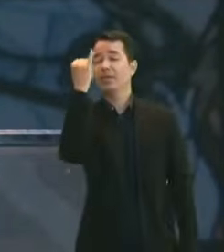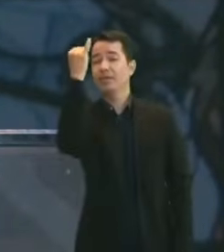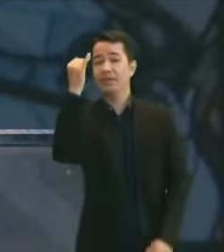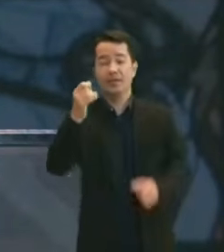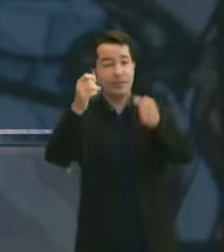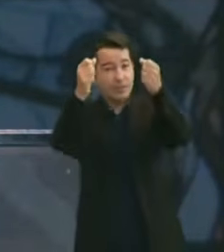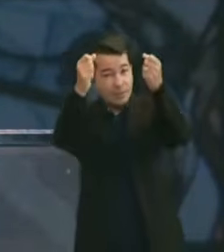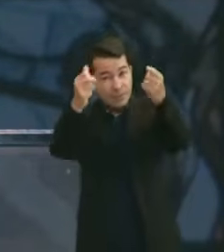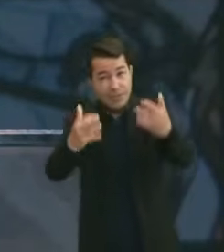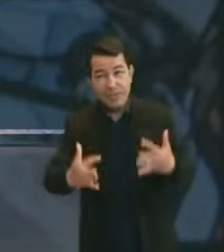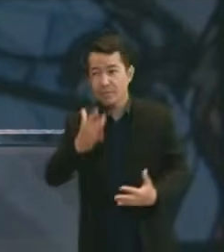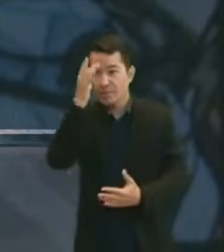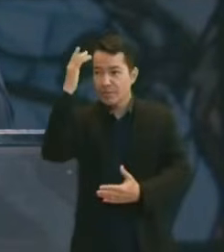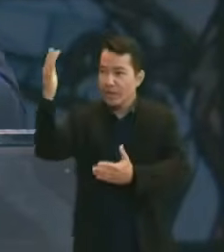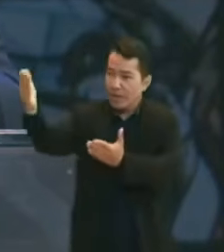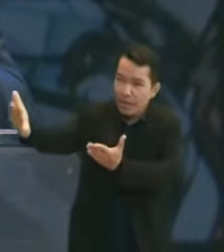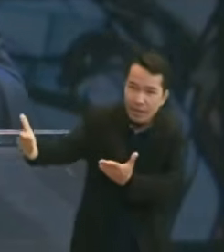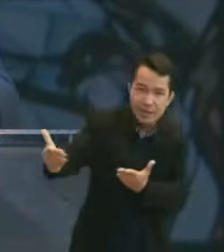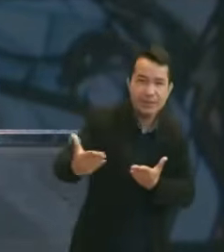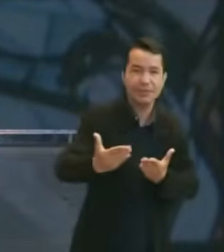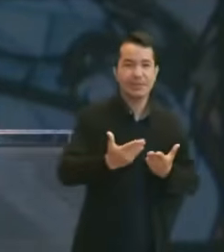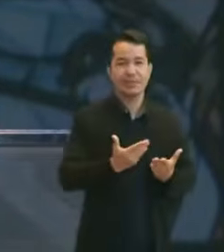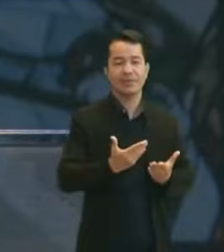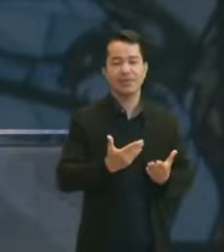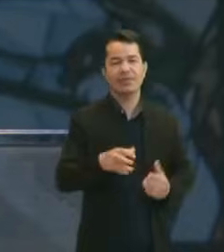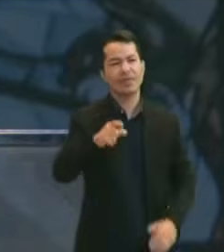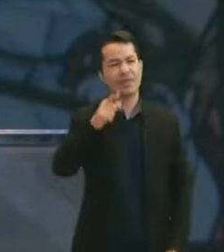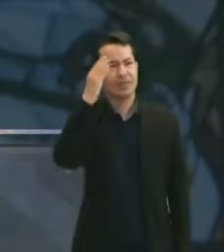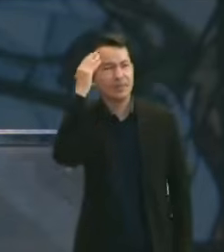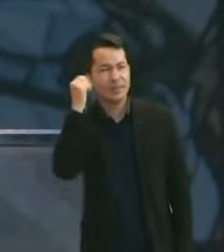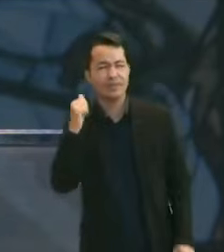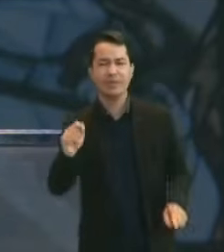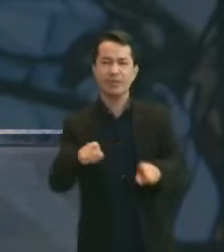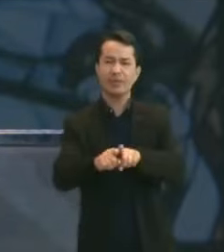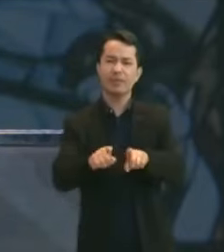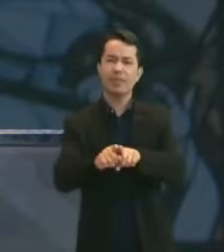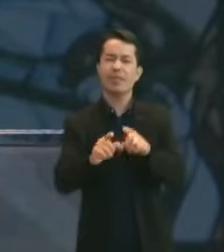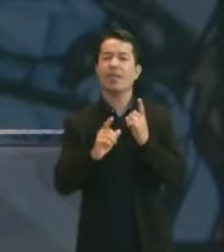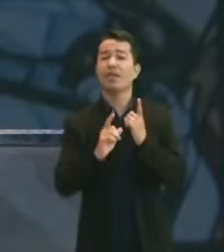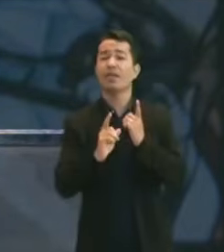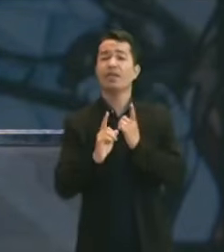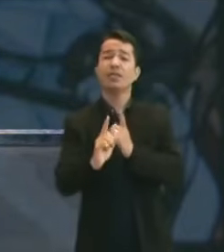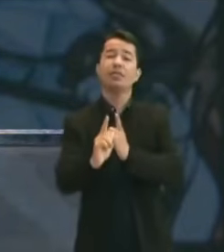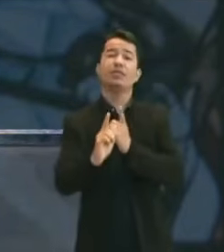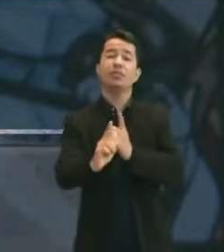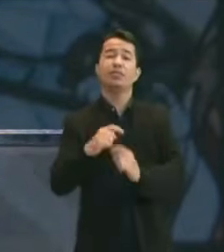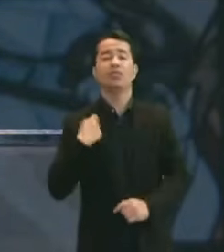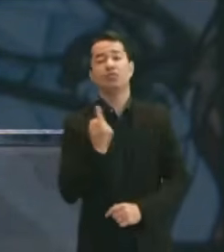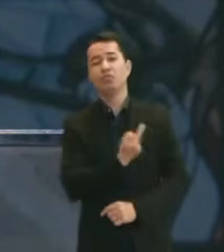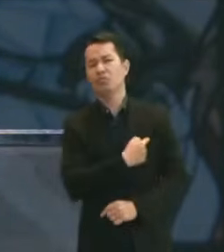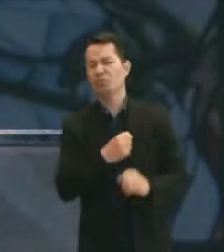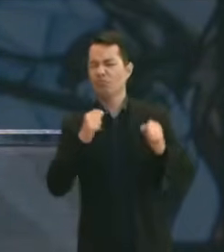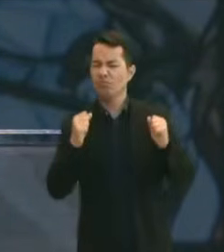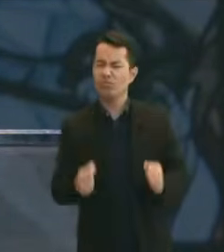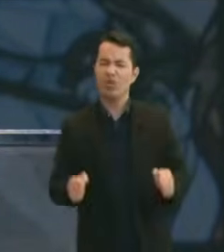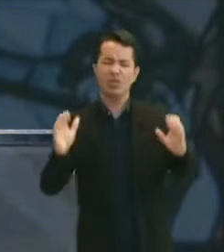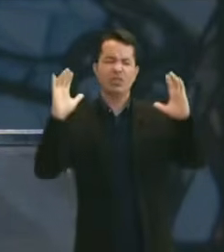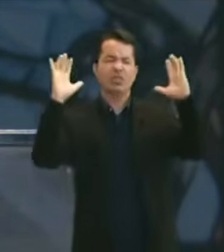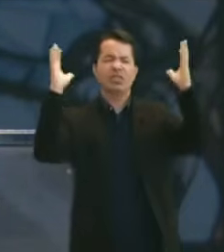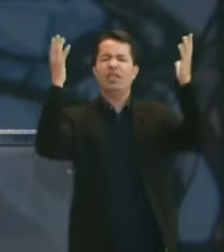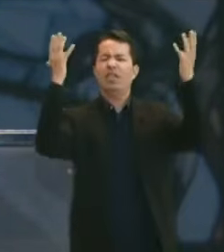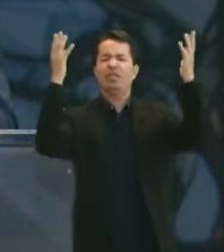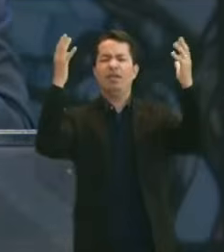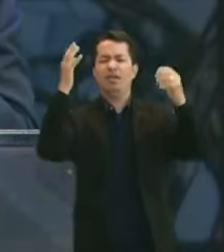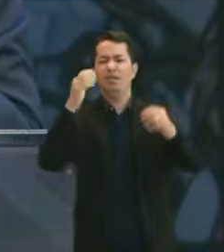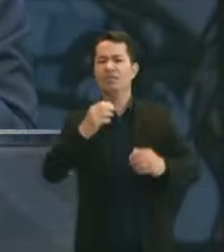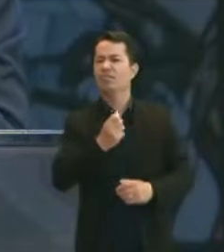da igreja. E sabe, nessa área de discipulado, nós temos muitas coisas a celebrar do ano de